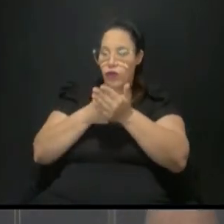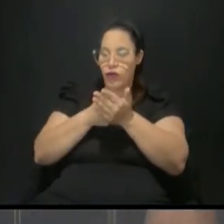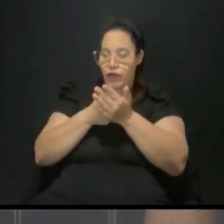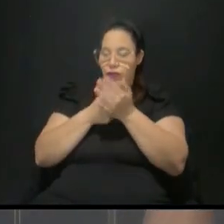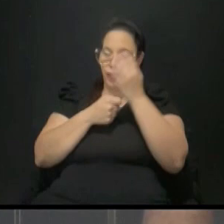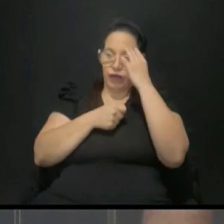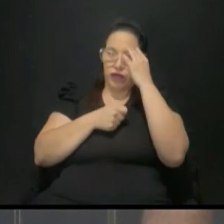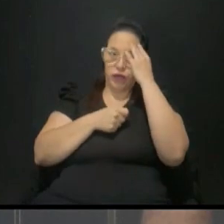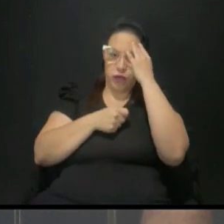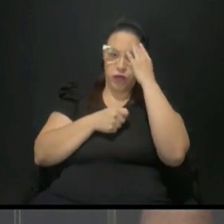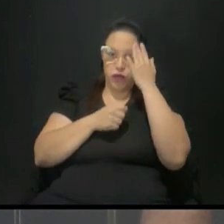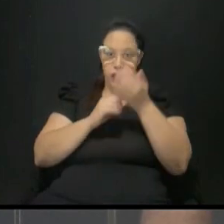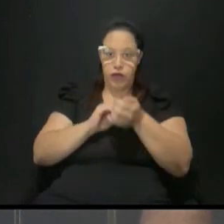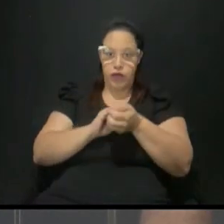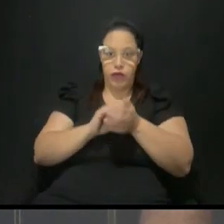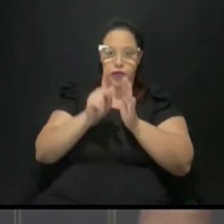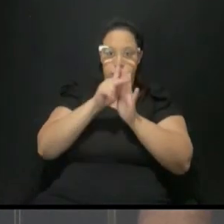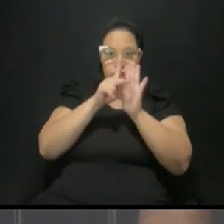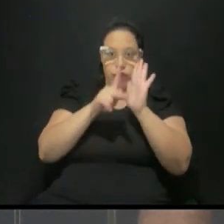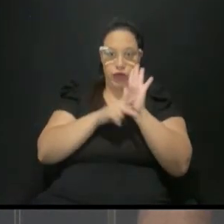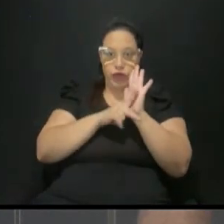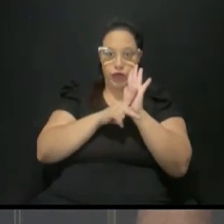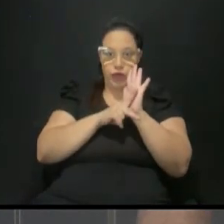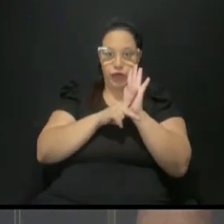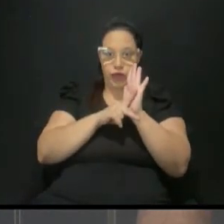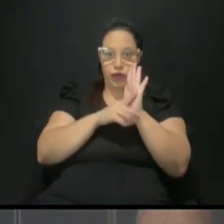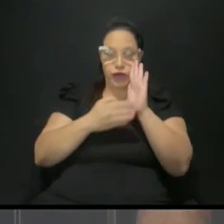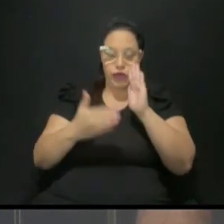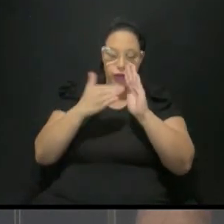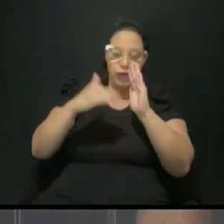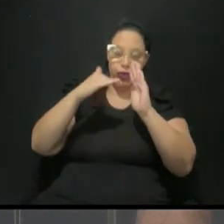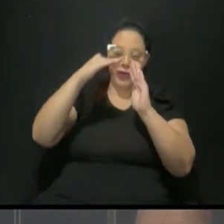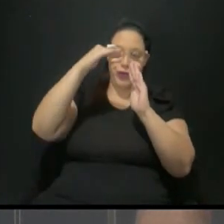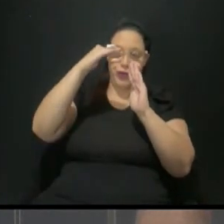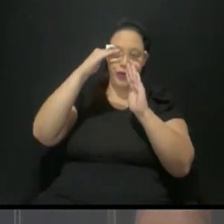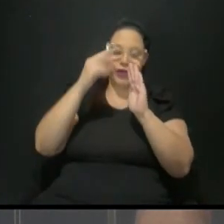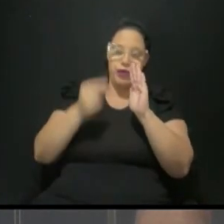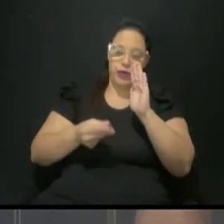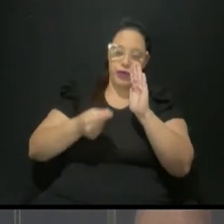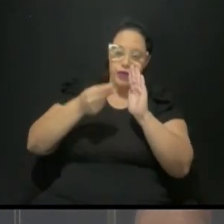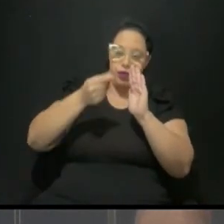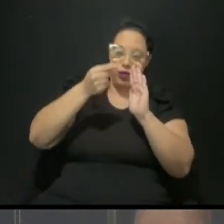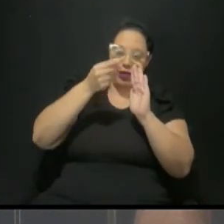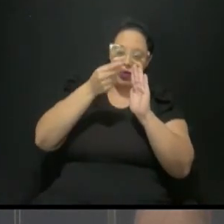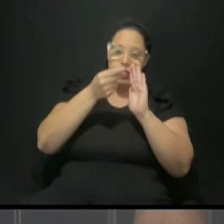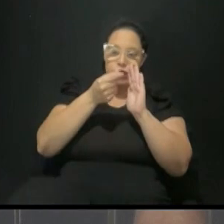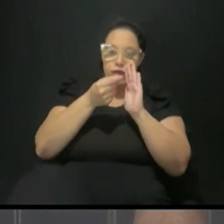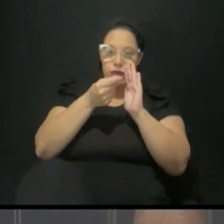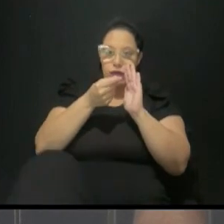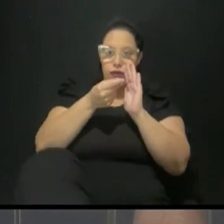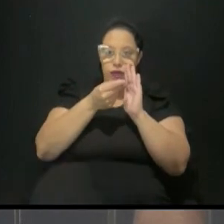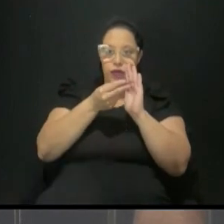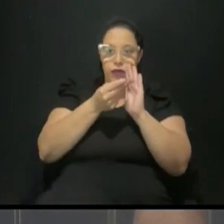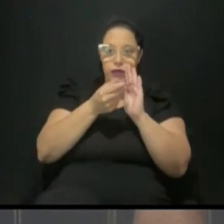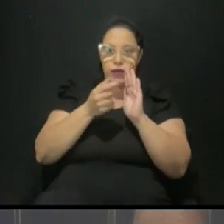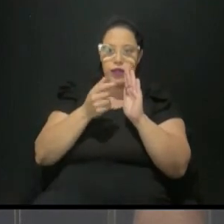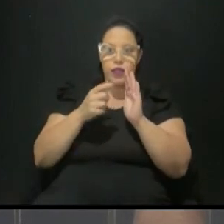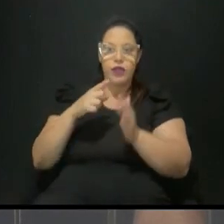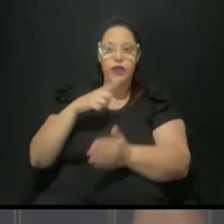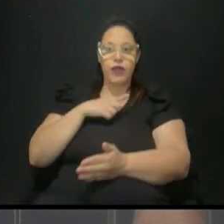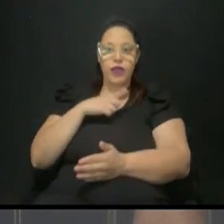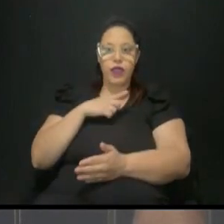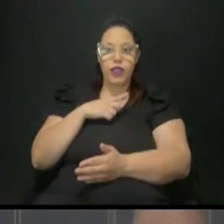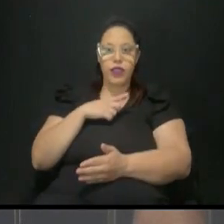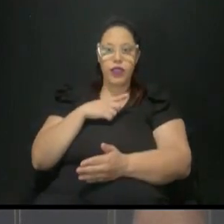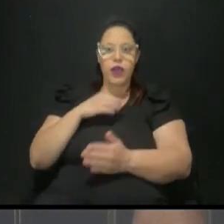dos projetos que são desenvolvidos e financiados. Sim. Né? Então, nós temos ainda muito caminho